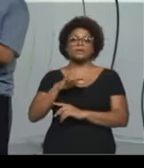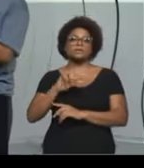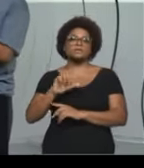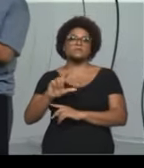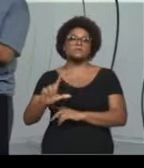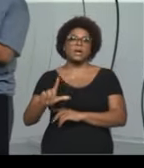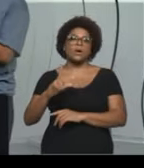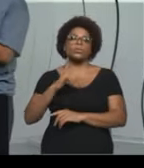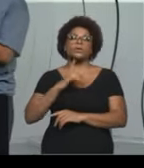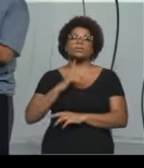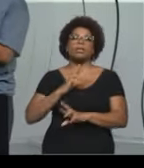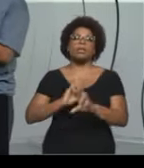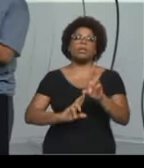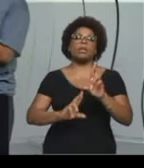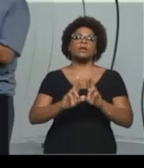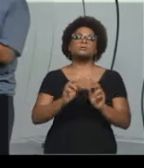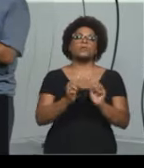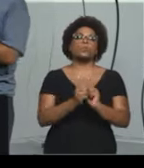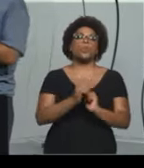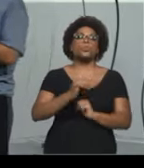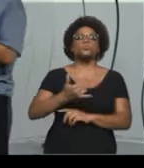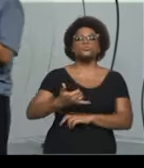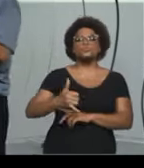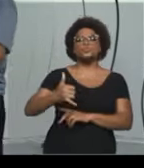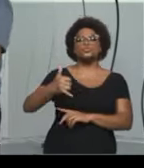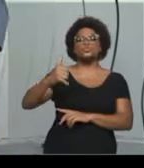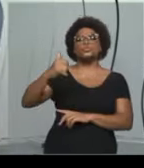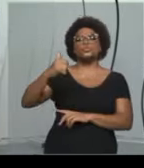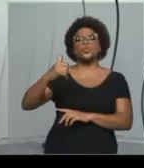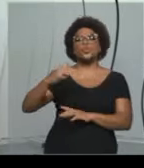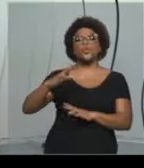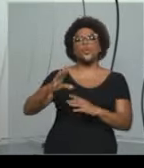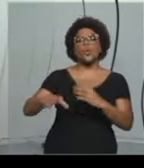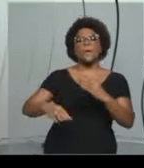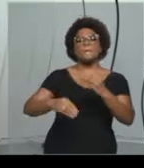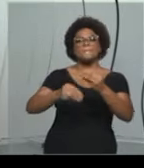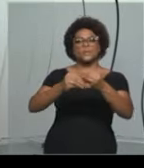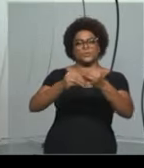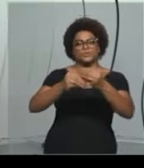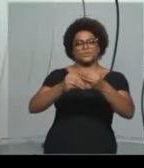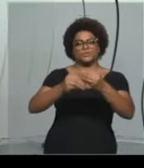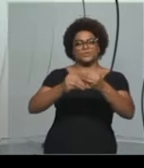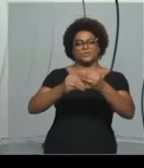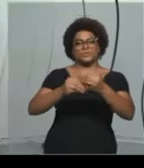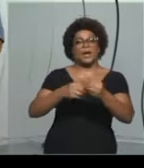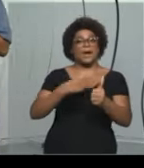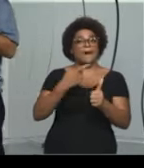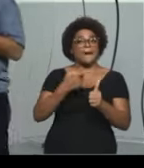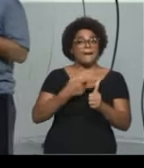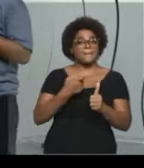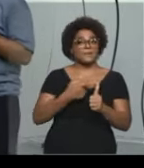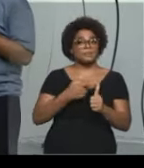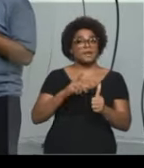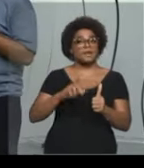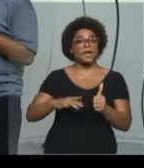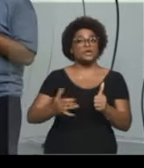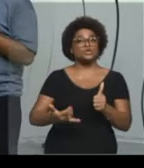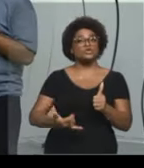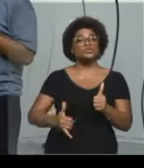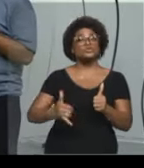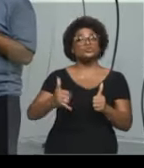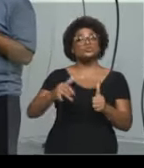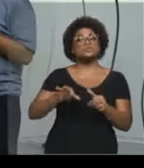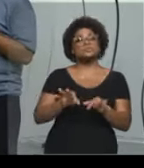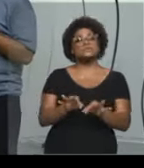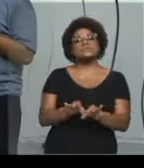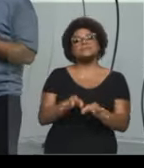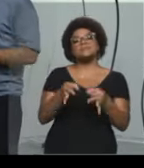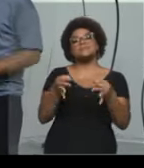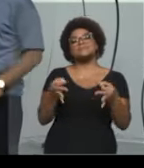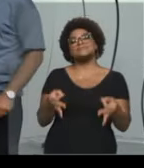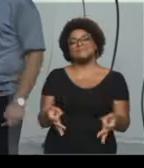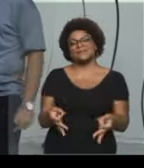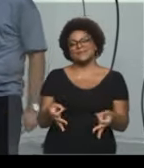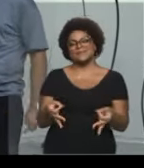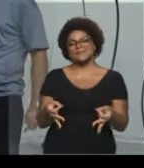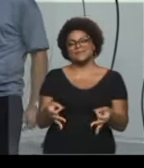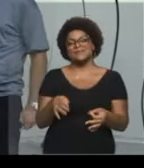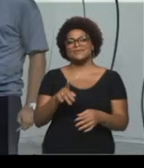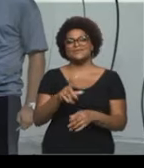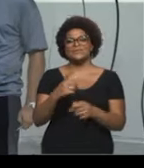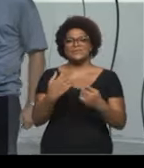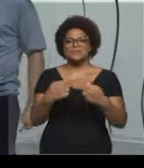primeira tem a ver com juros simples. Então, fazer essas correlações é importante. Por quê? Para você perceber que